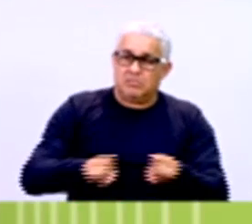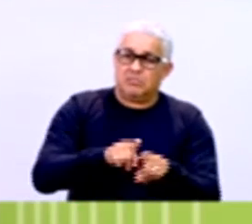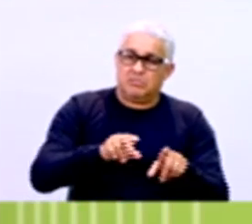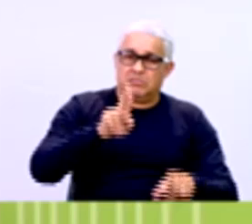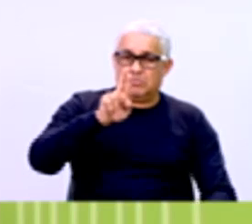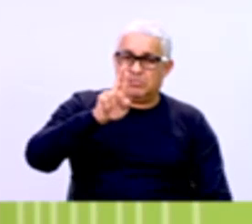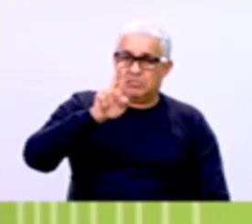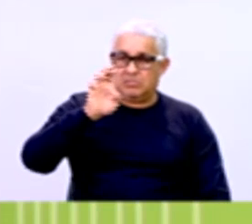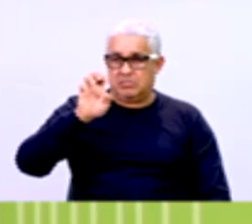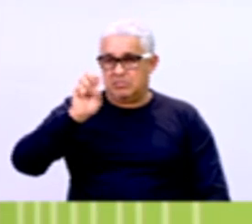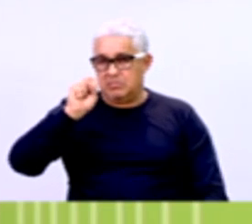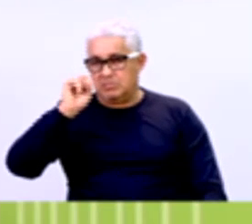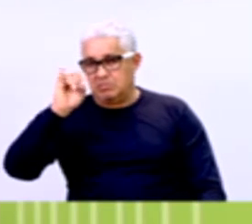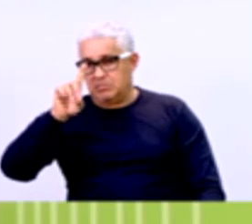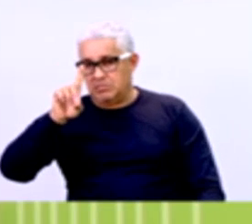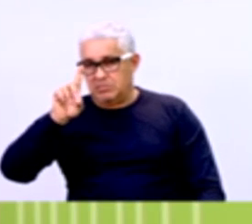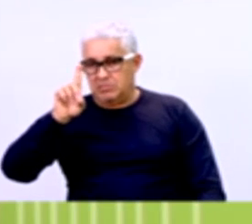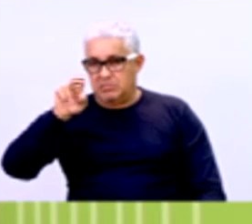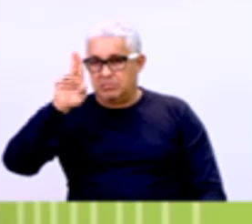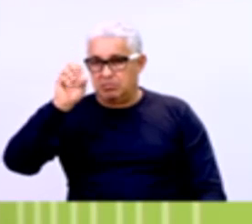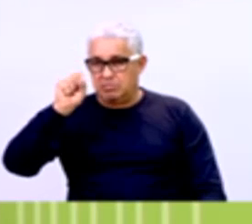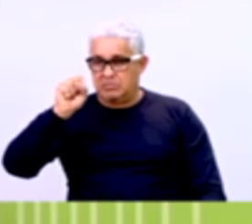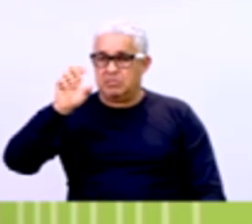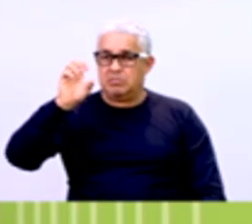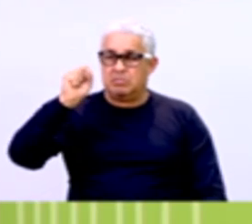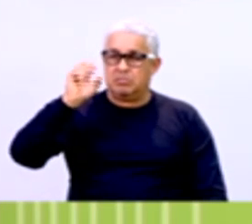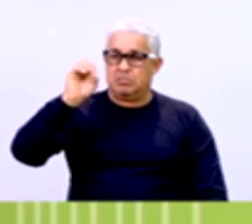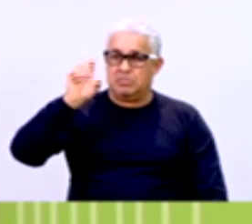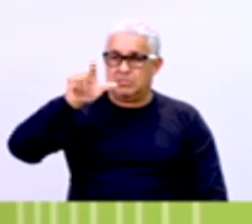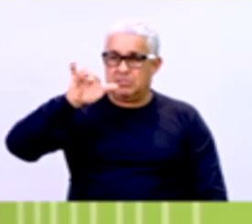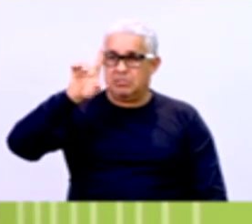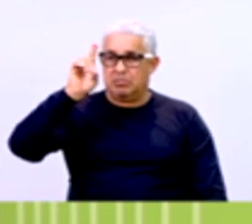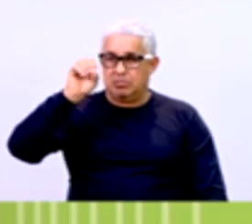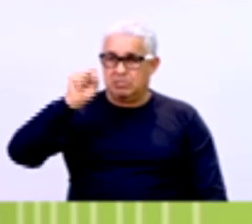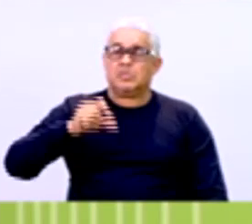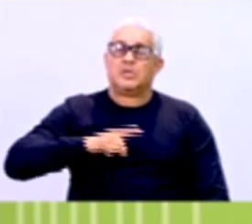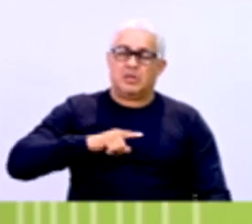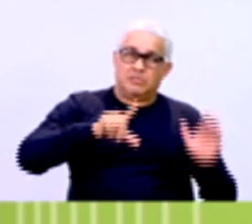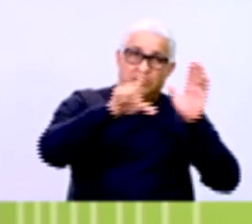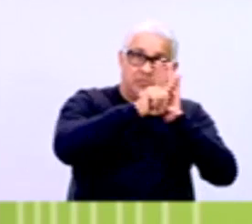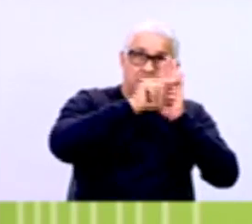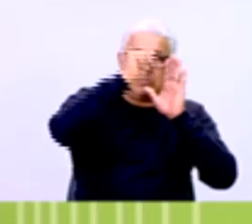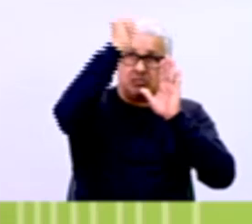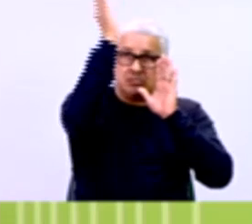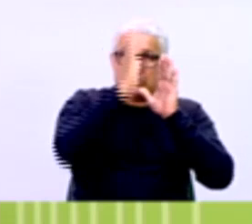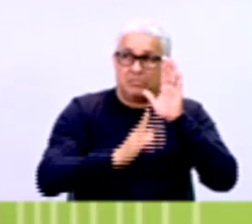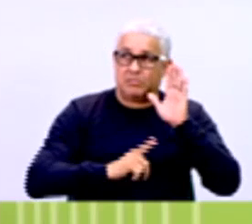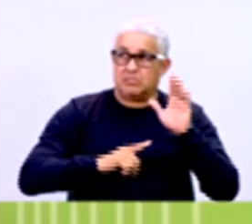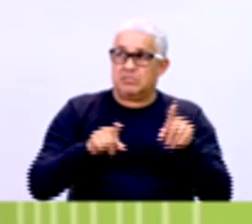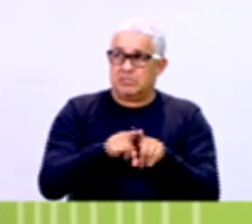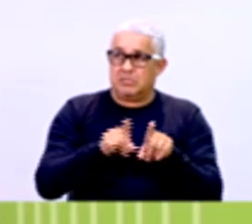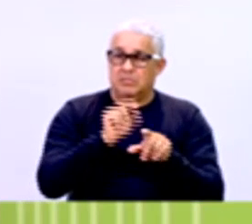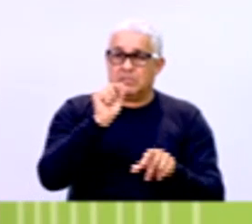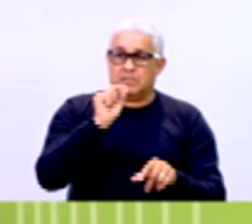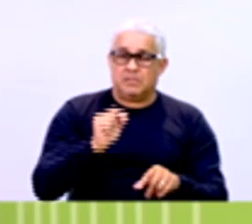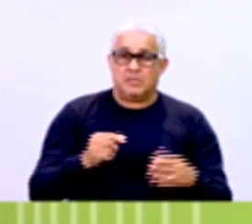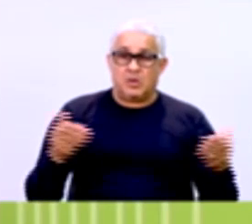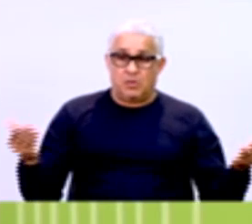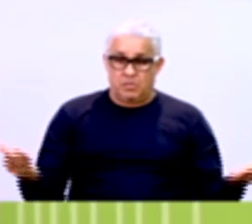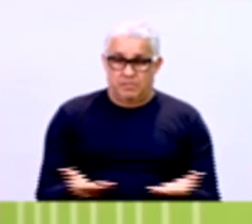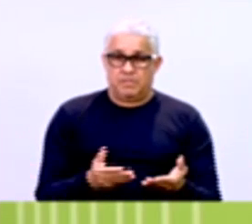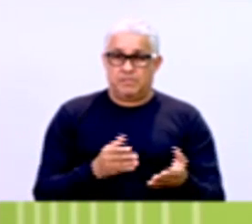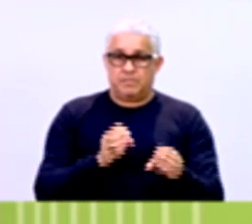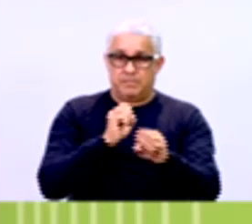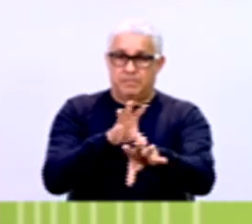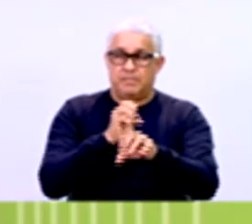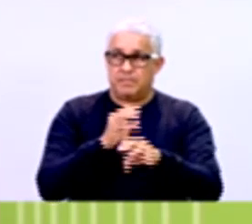Sólidos. Além da legislação ambiental brasileira, existe também um outro mecanismo que é o que nós vamos tratar aqui nessa